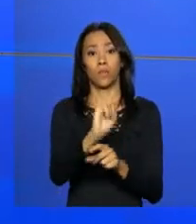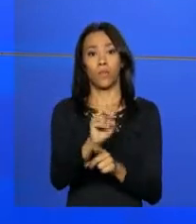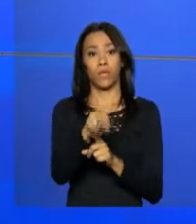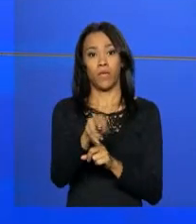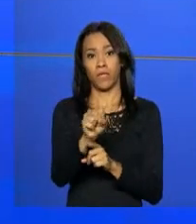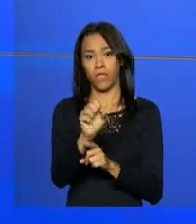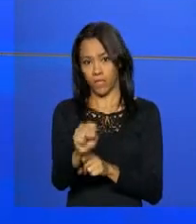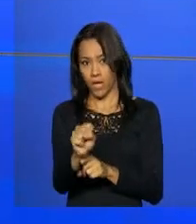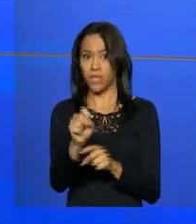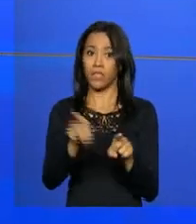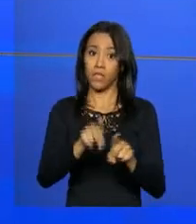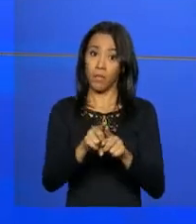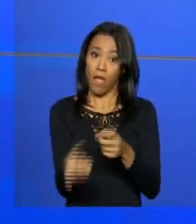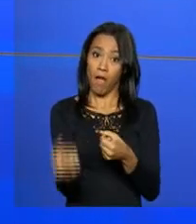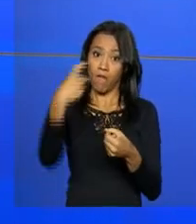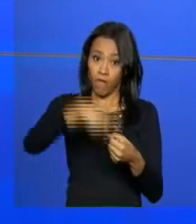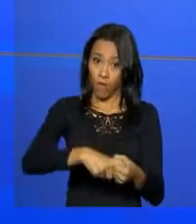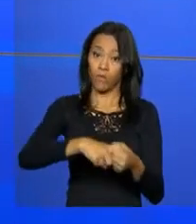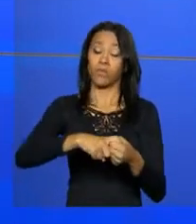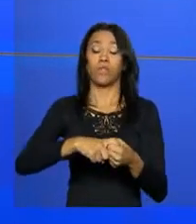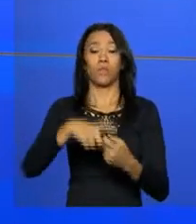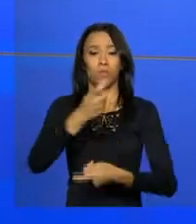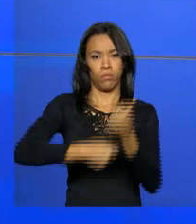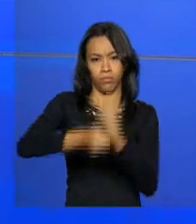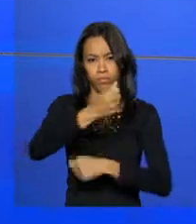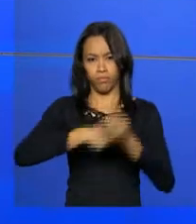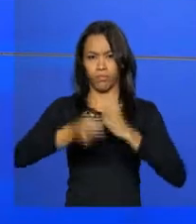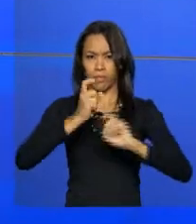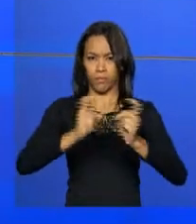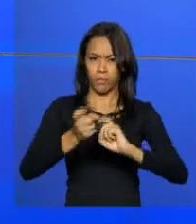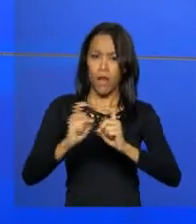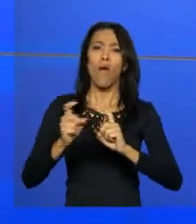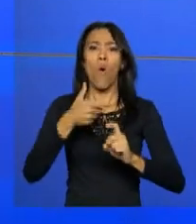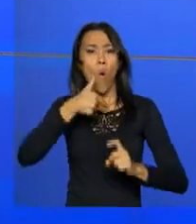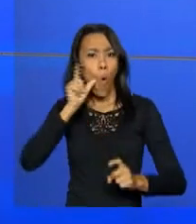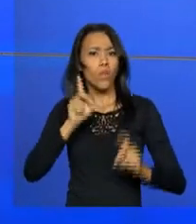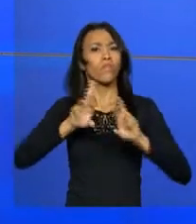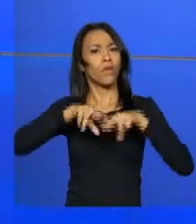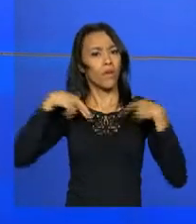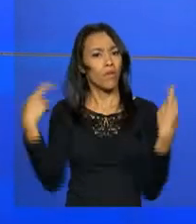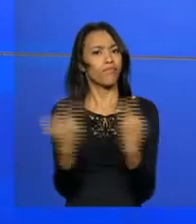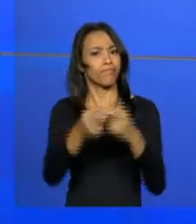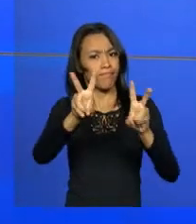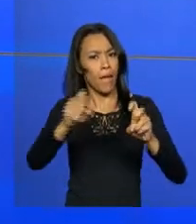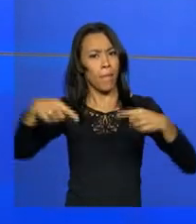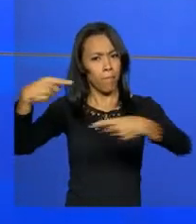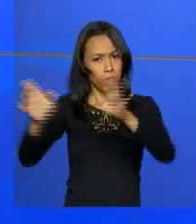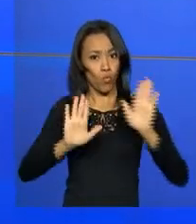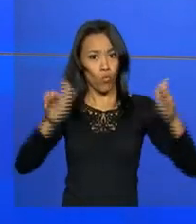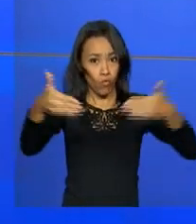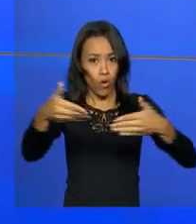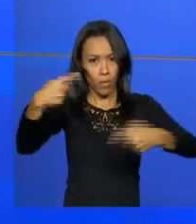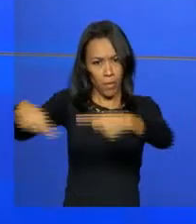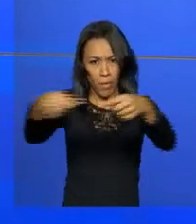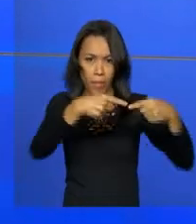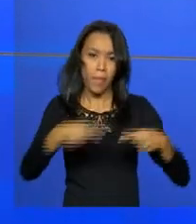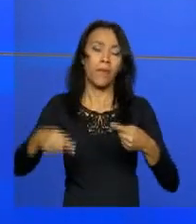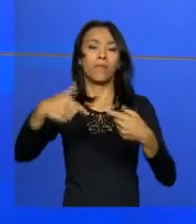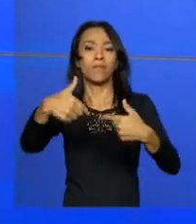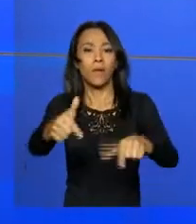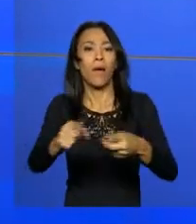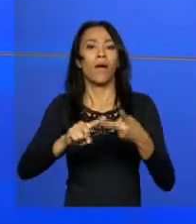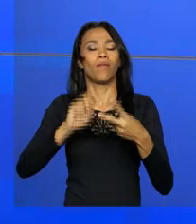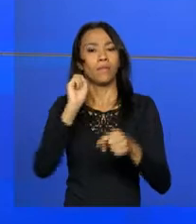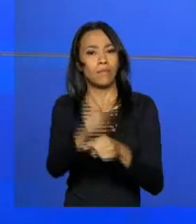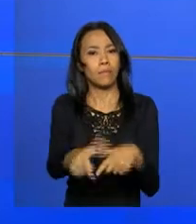foram os temas da reunião de ontem do fórum de debates sobre políticas de trabalho emprego renda e previdência social